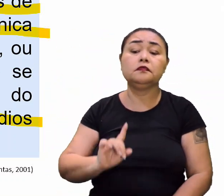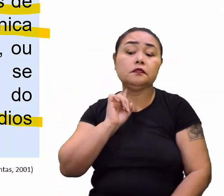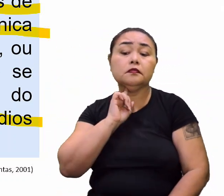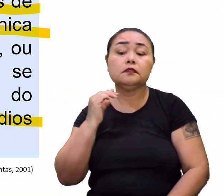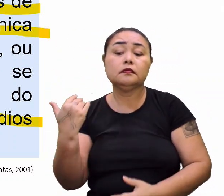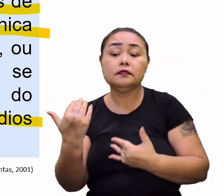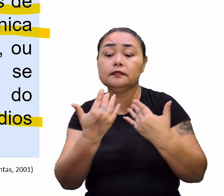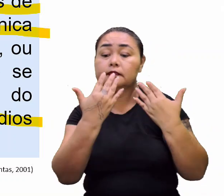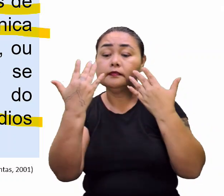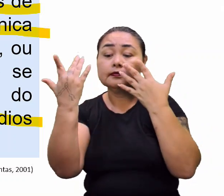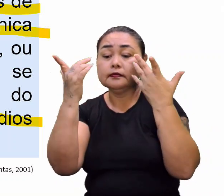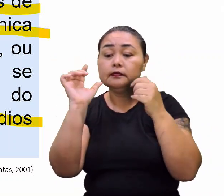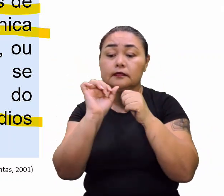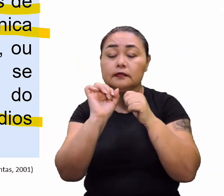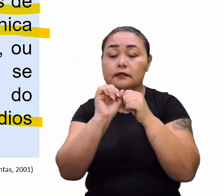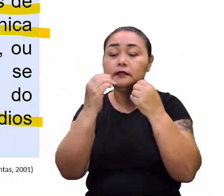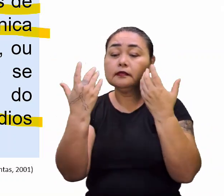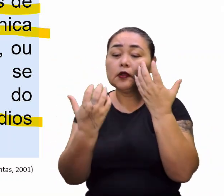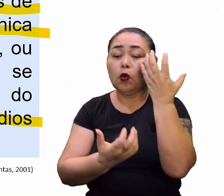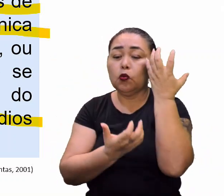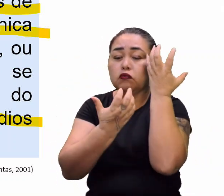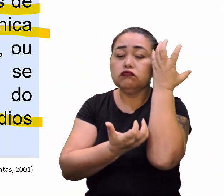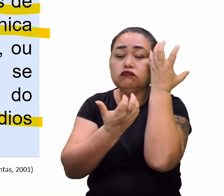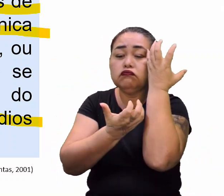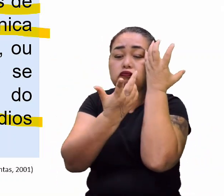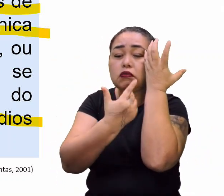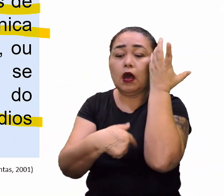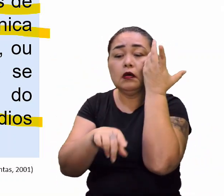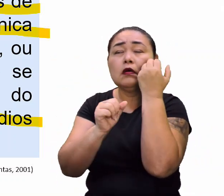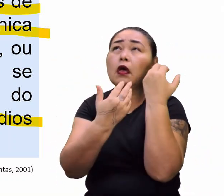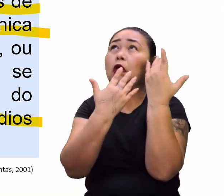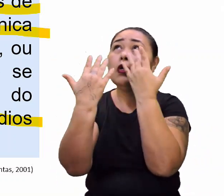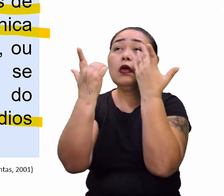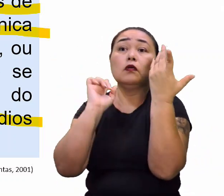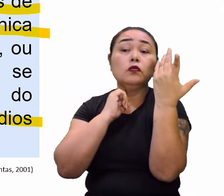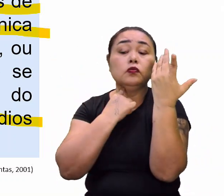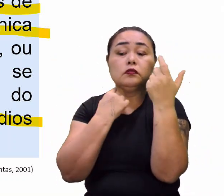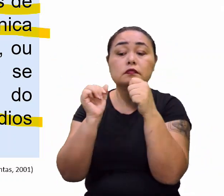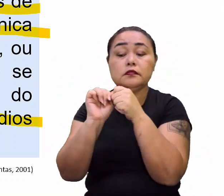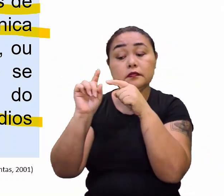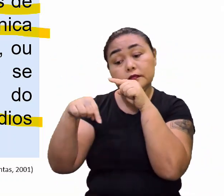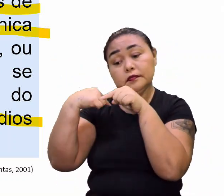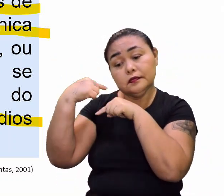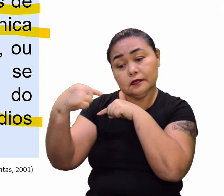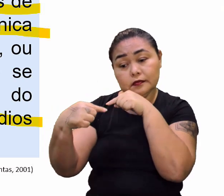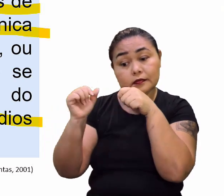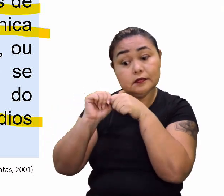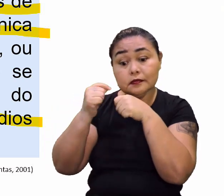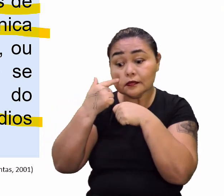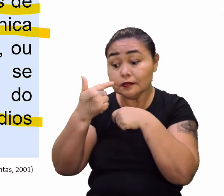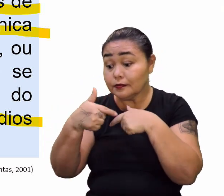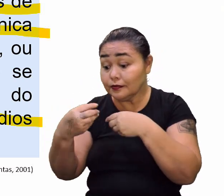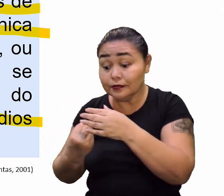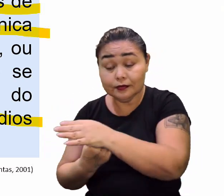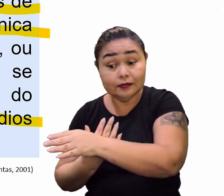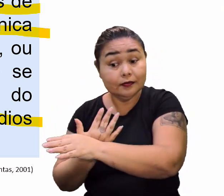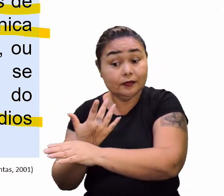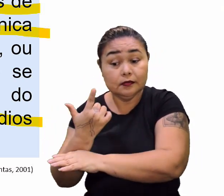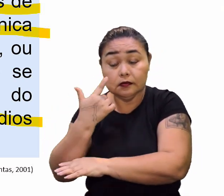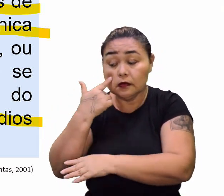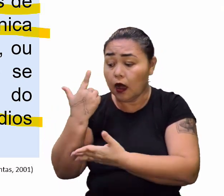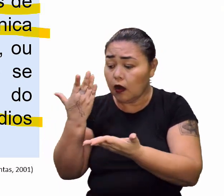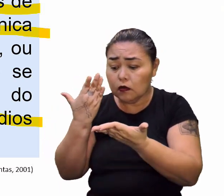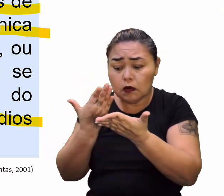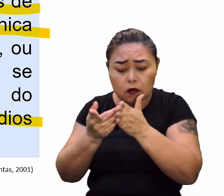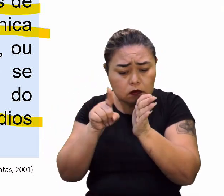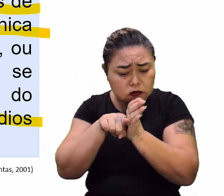poluição, né? Por causa da queimada. E com o tempo não tinha a produtividade que eles queriam. Exato. Não tinha aquele estudo